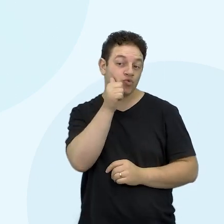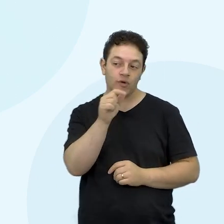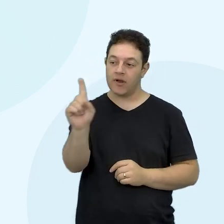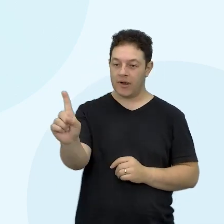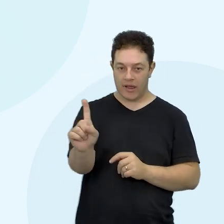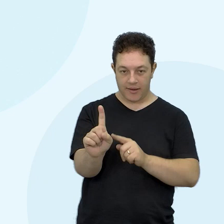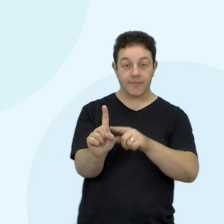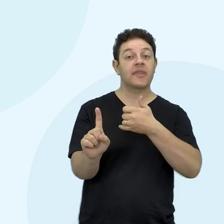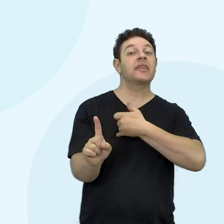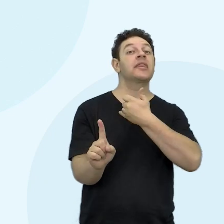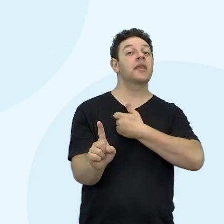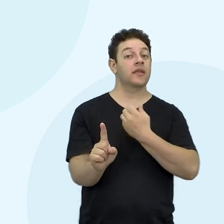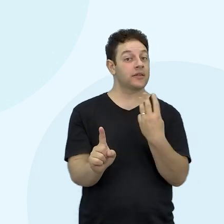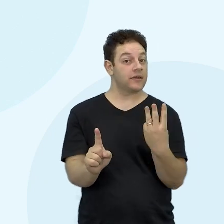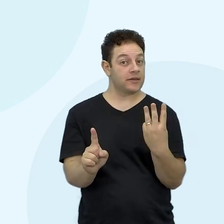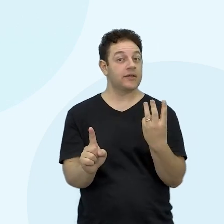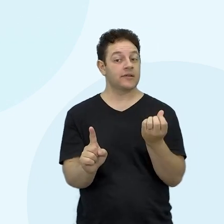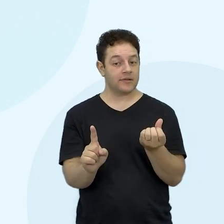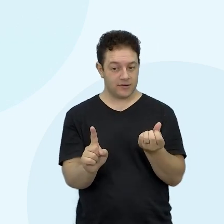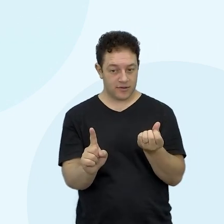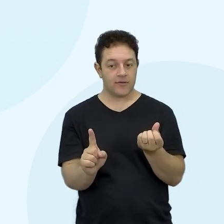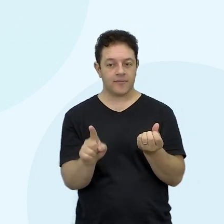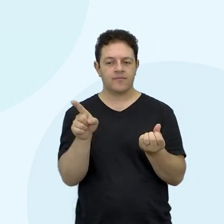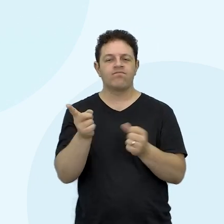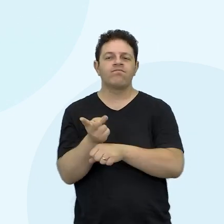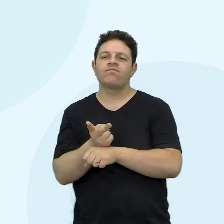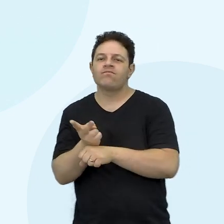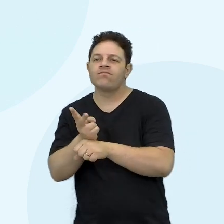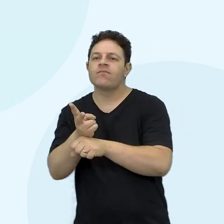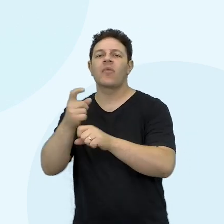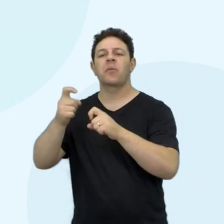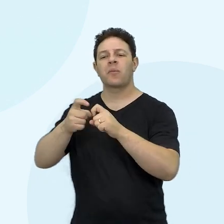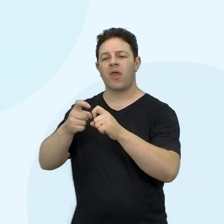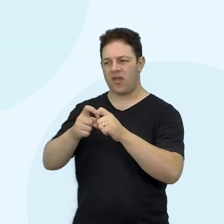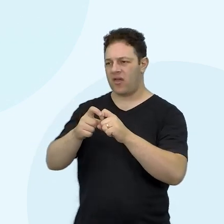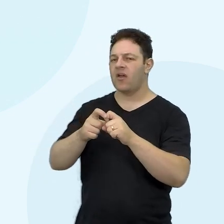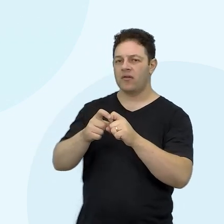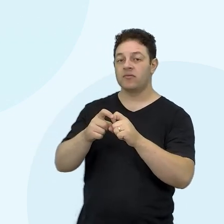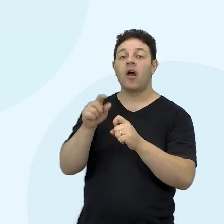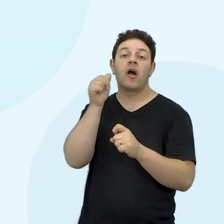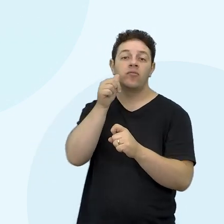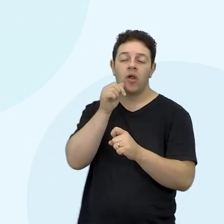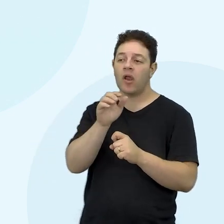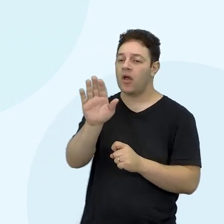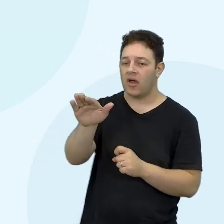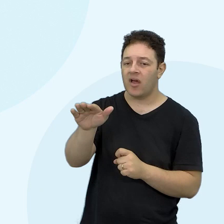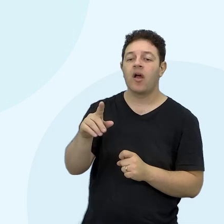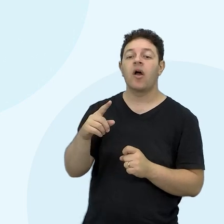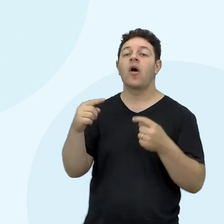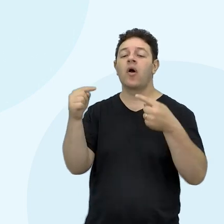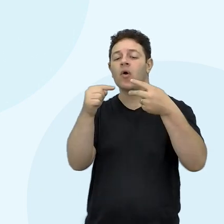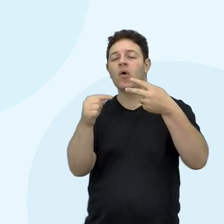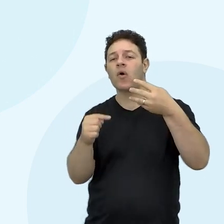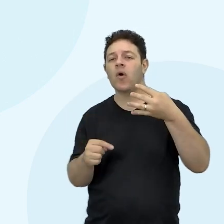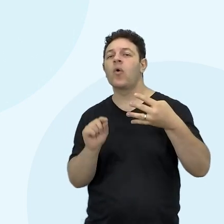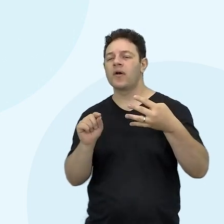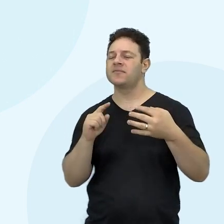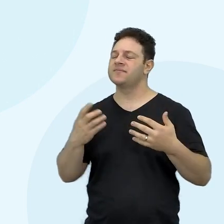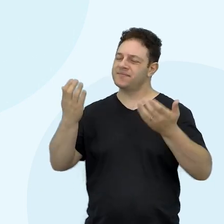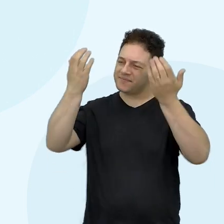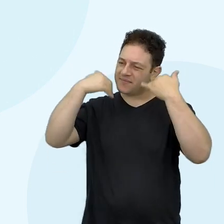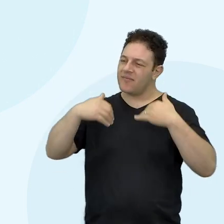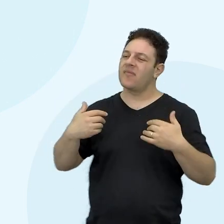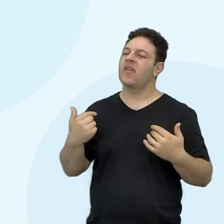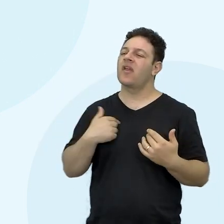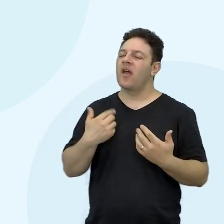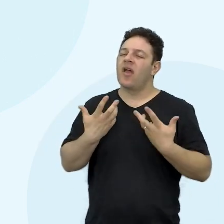de 36 anos que procura aí ajuda médica. E aí ela apresenta esses sintomas: cansaço ao